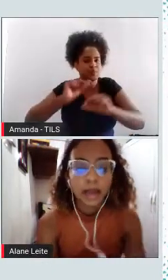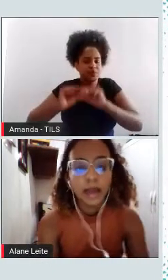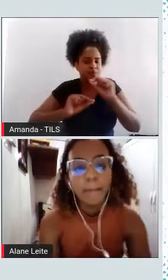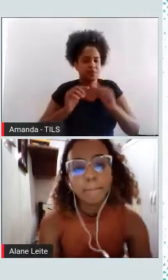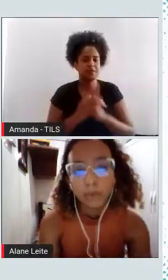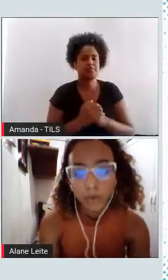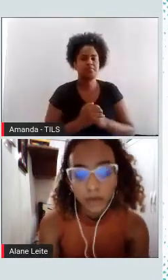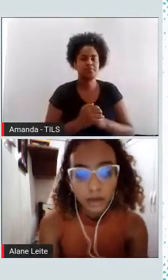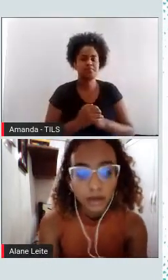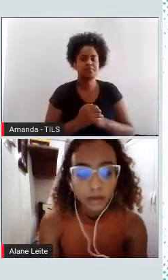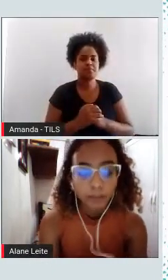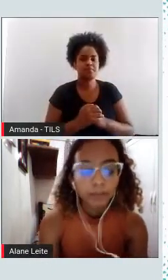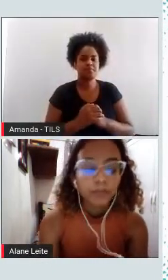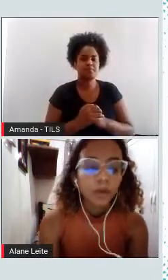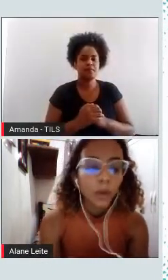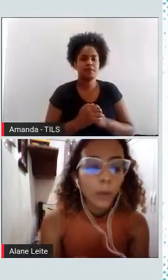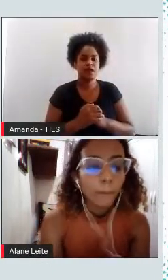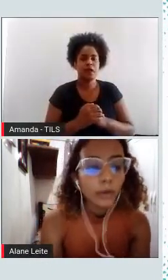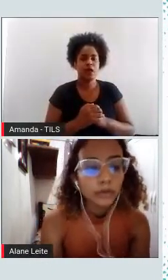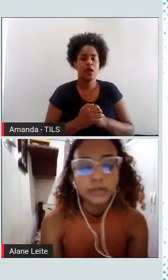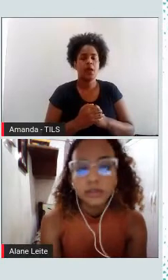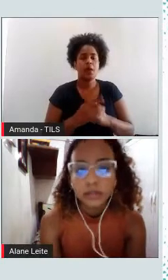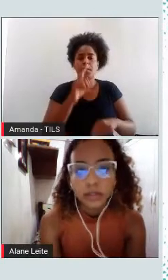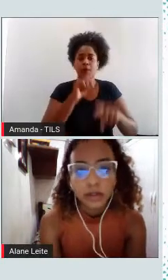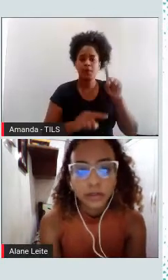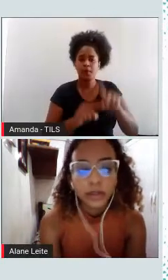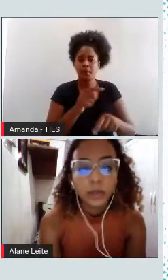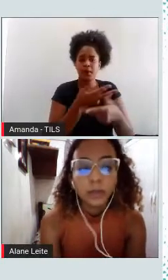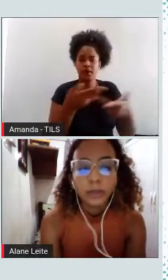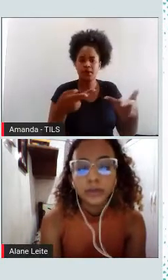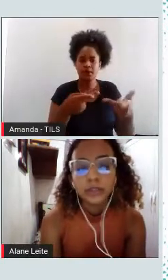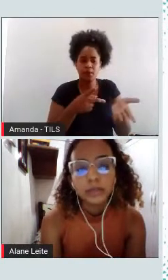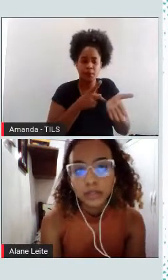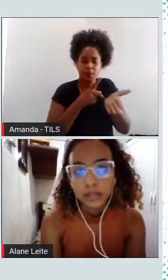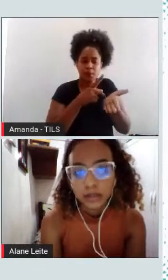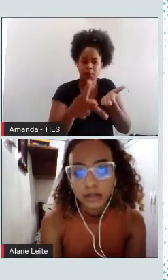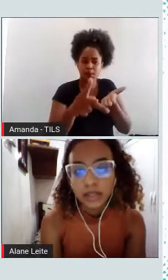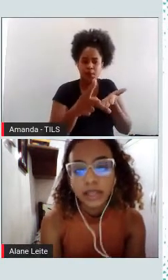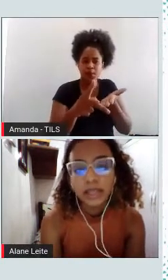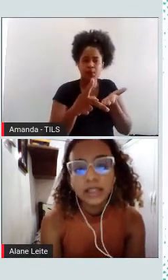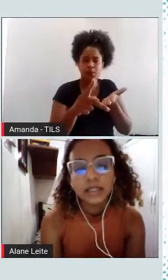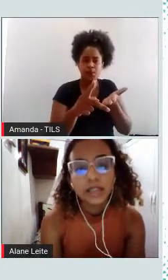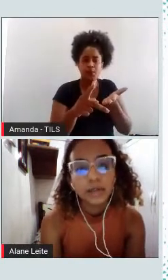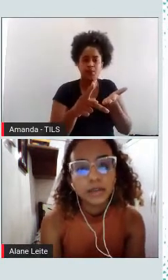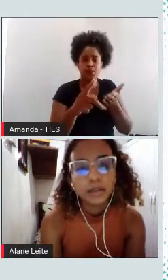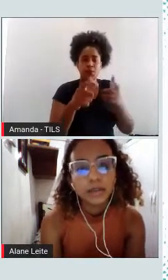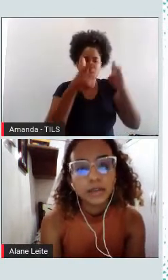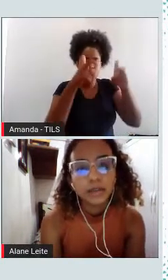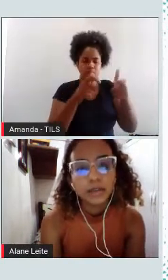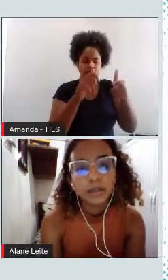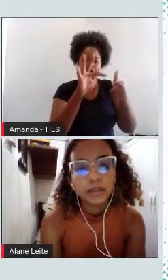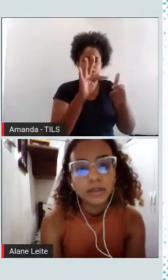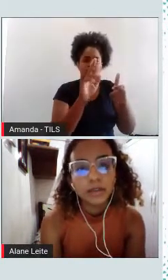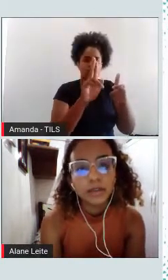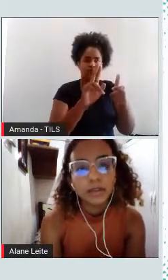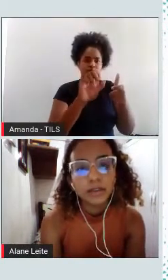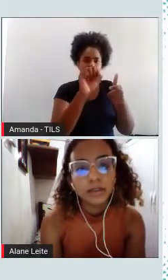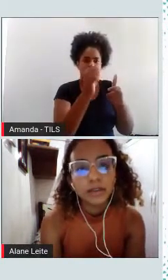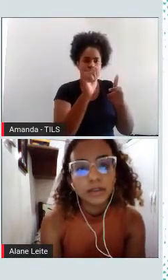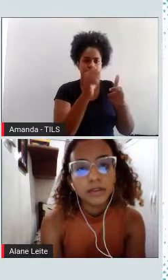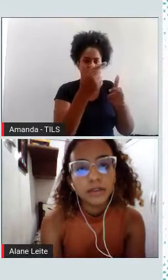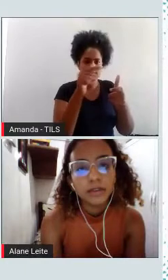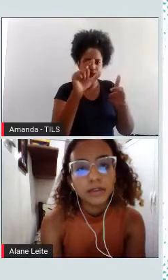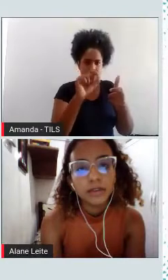substância ela é pura, o ponto de fusão e o ponto de ebulição, eles sempre vão ser